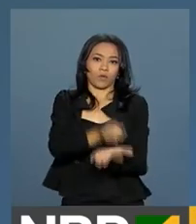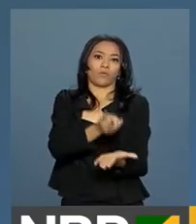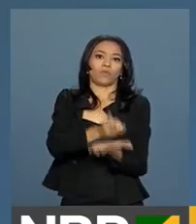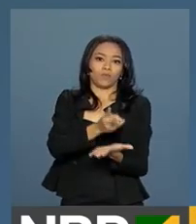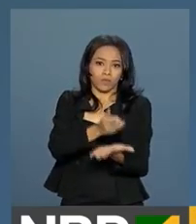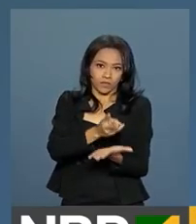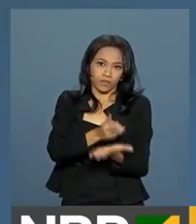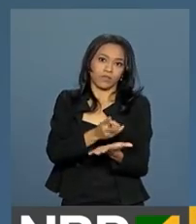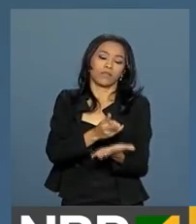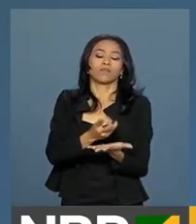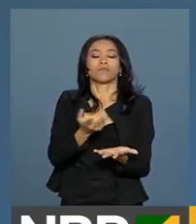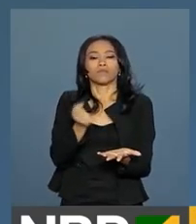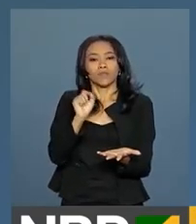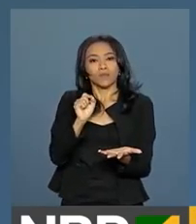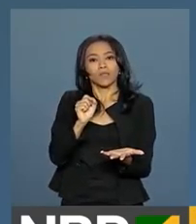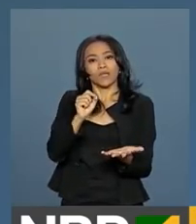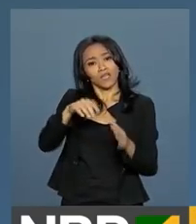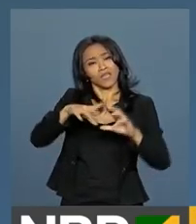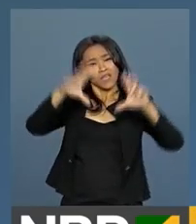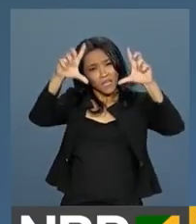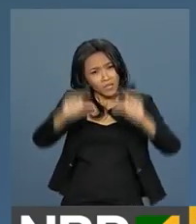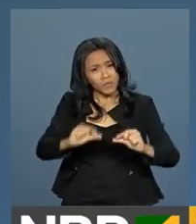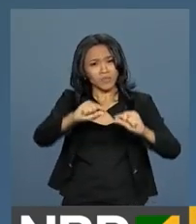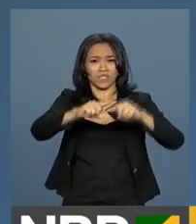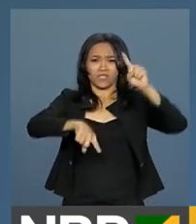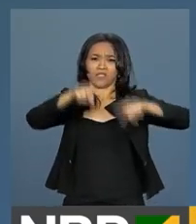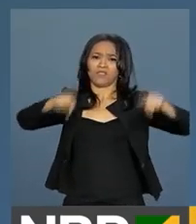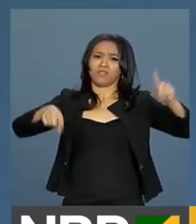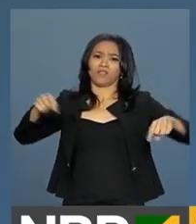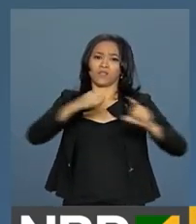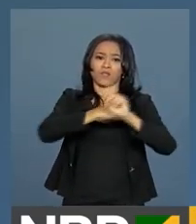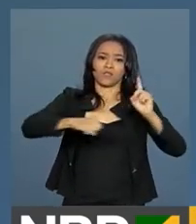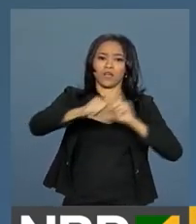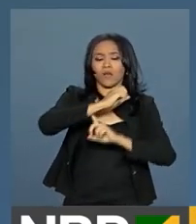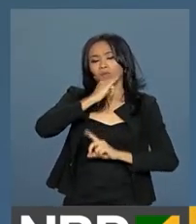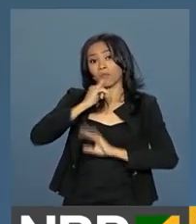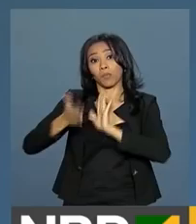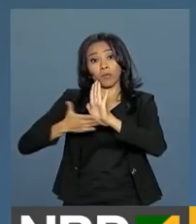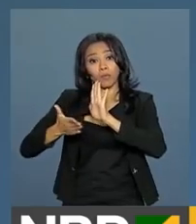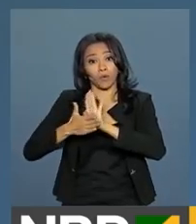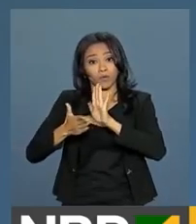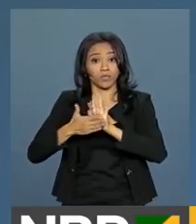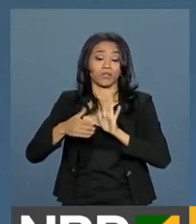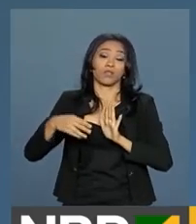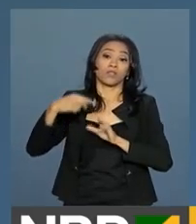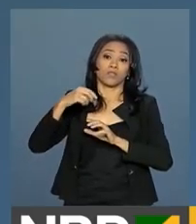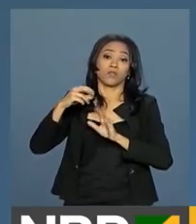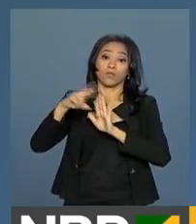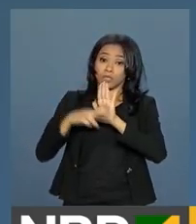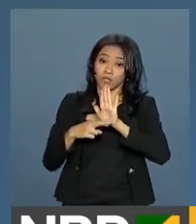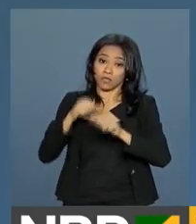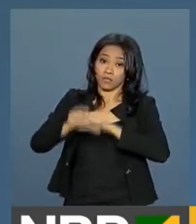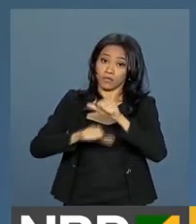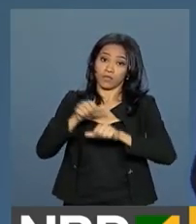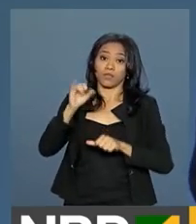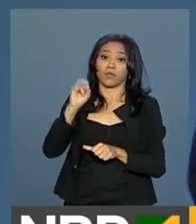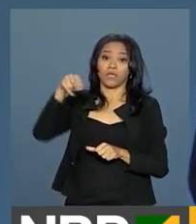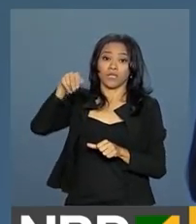ea redução das desigualdades reforma da previdência simplificação tributária